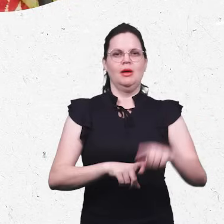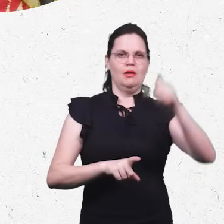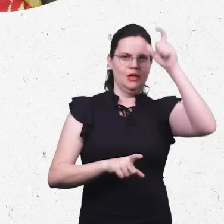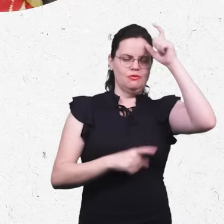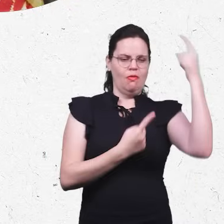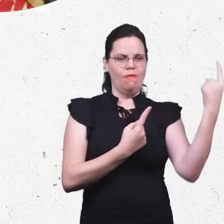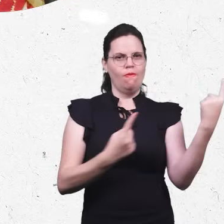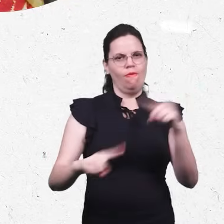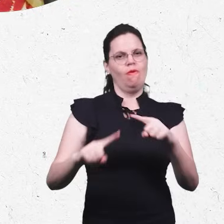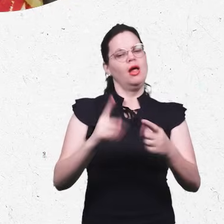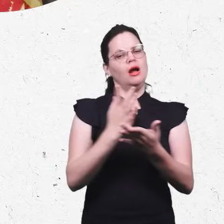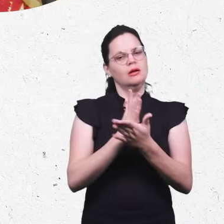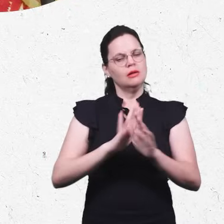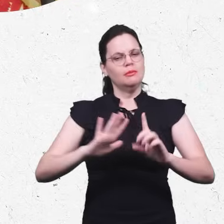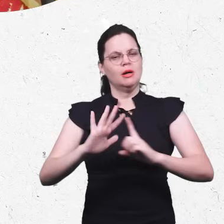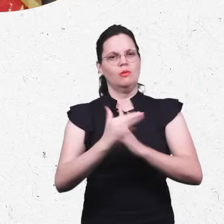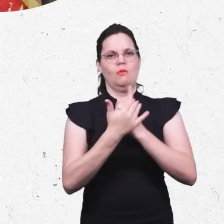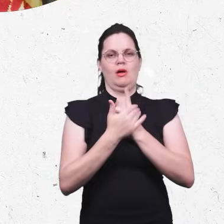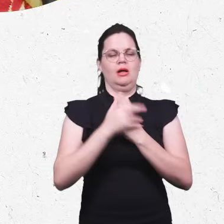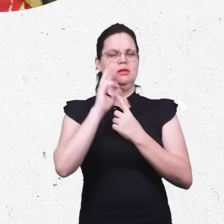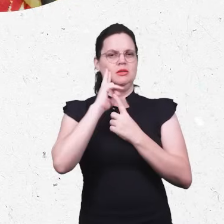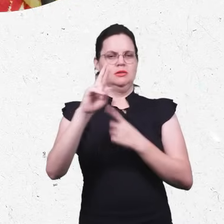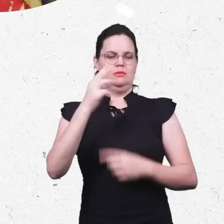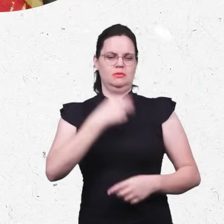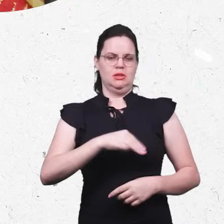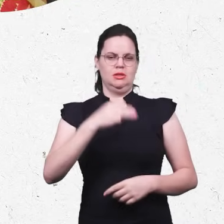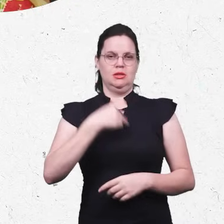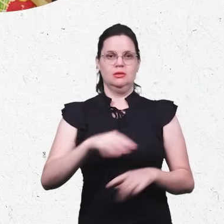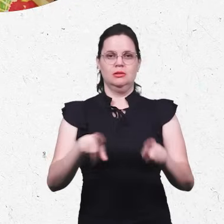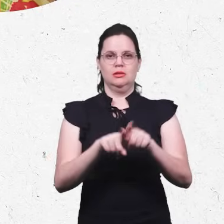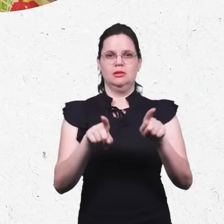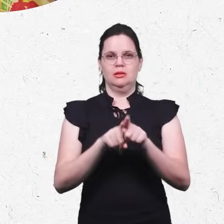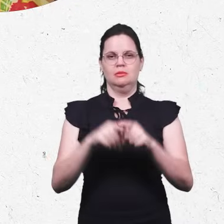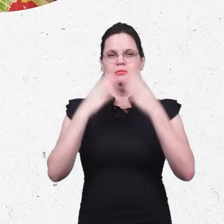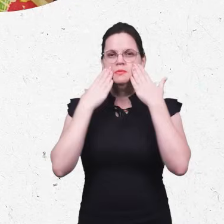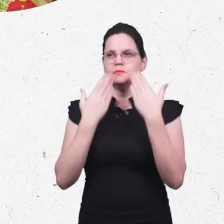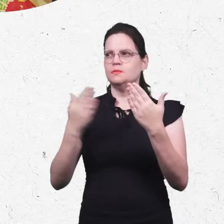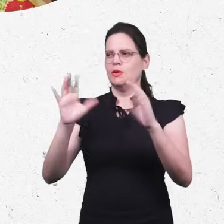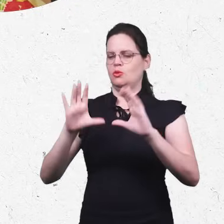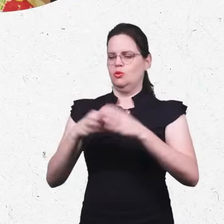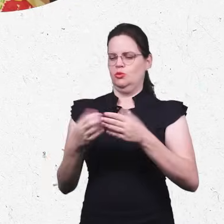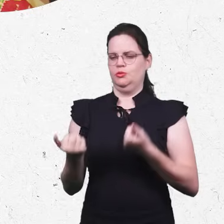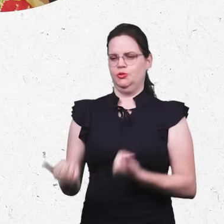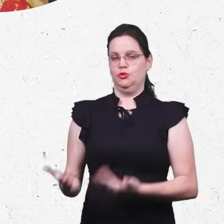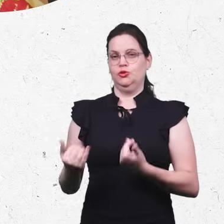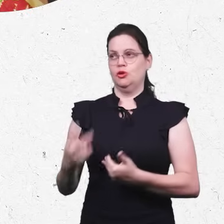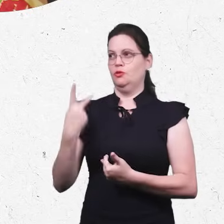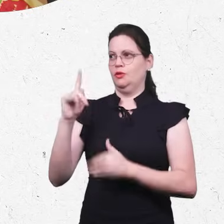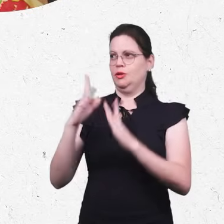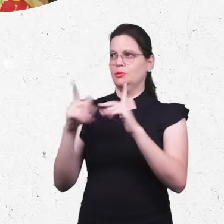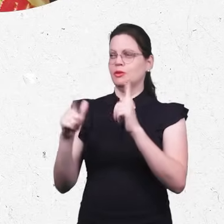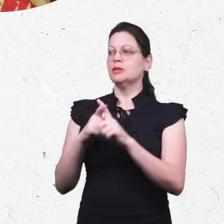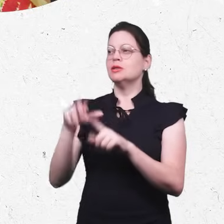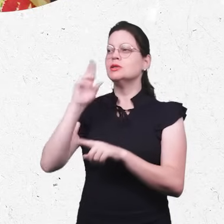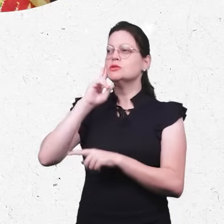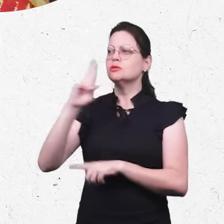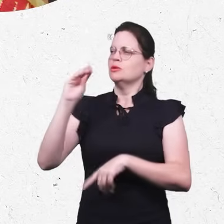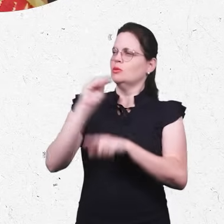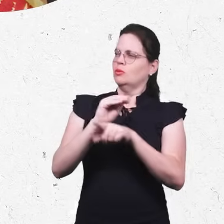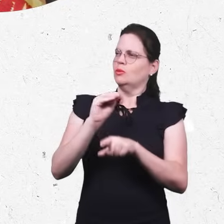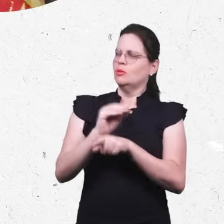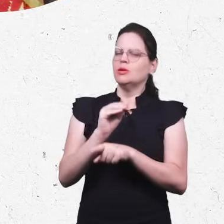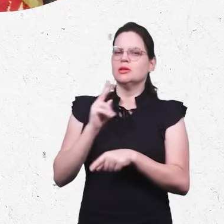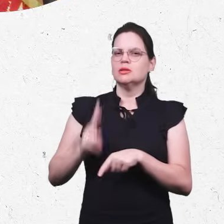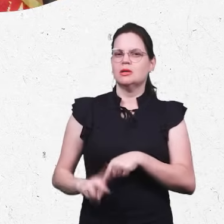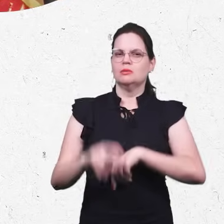do adversário, ó Deus, tenha misericórdia. Colocamos, Senhor, diante de Ti também os jovens da Tua casa, Senhor, que o Senhor